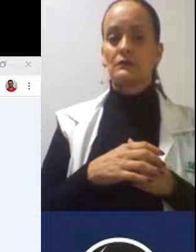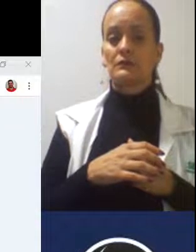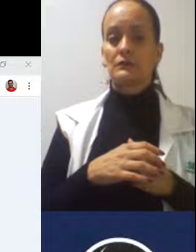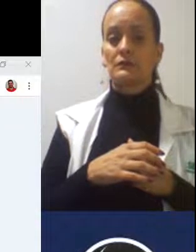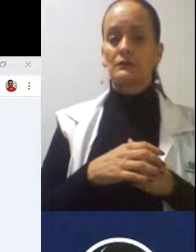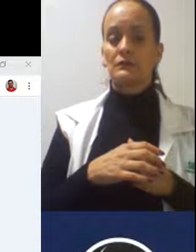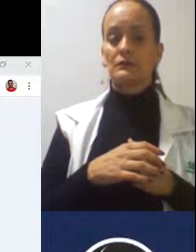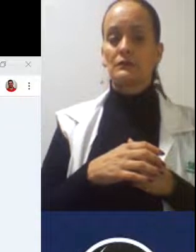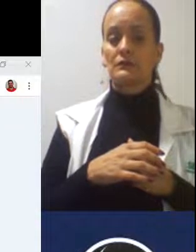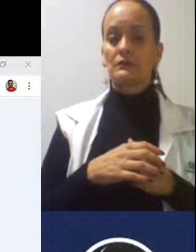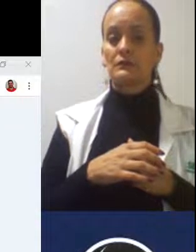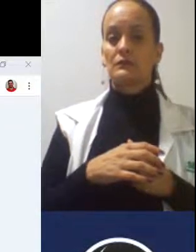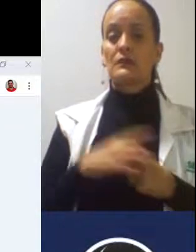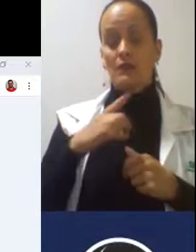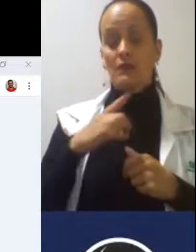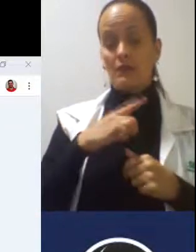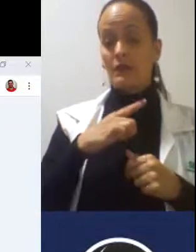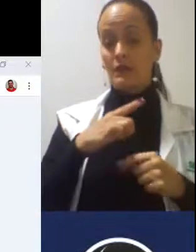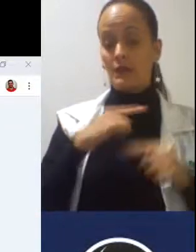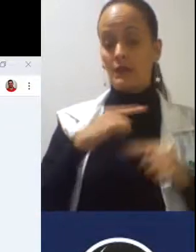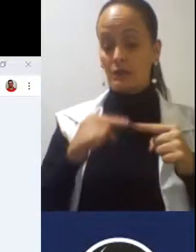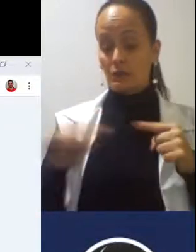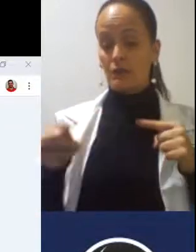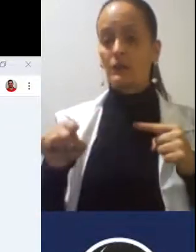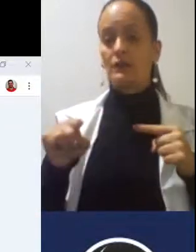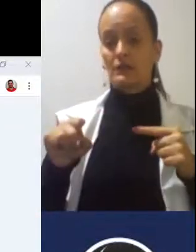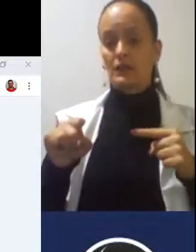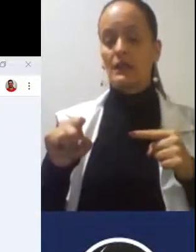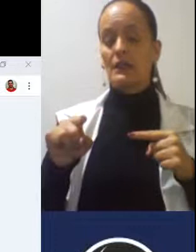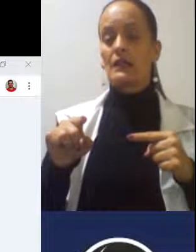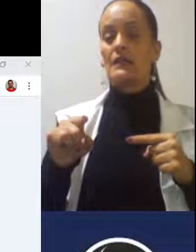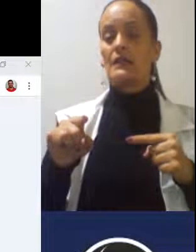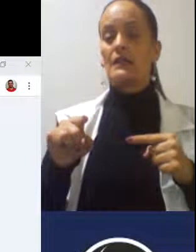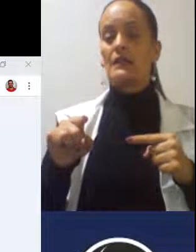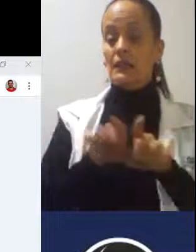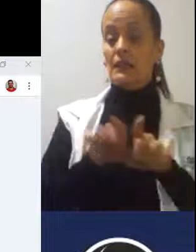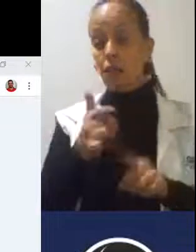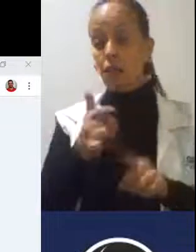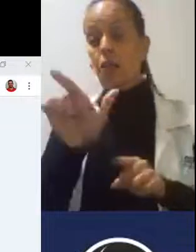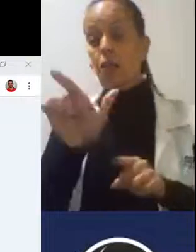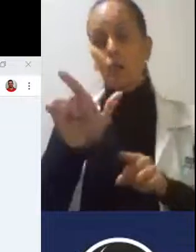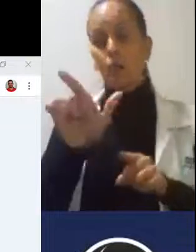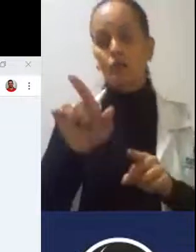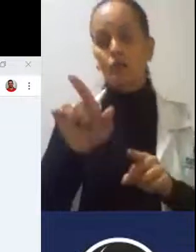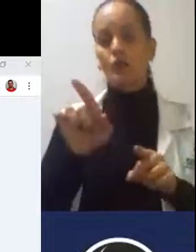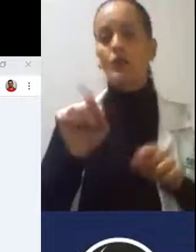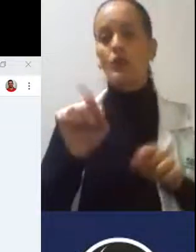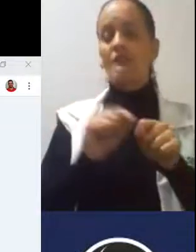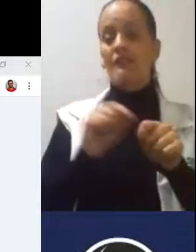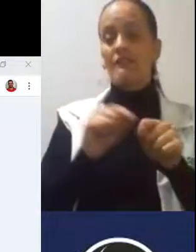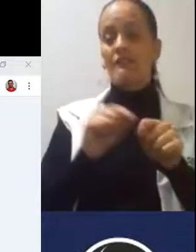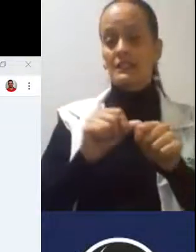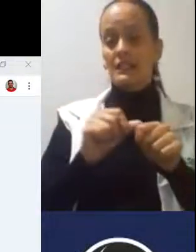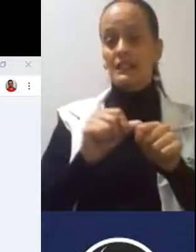na resistência do material. E aqui é a seção transversal. Seção